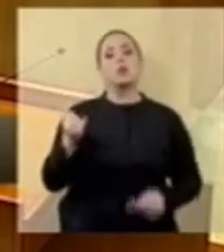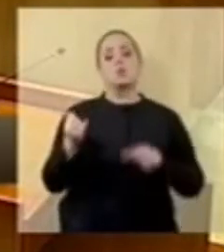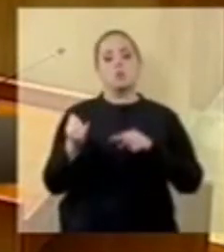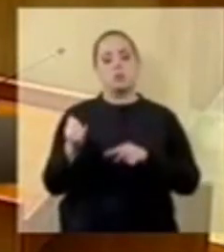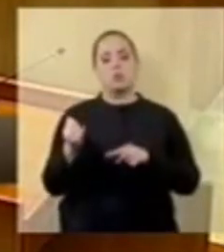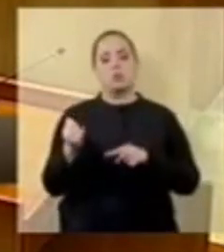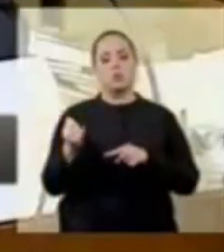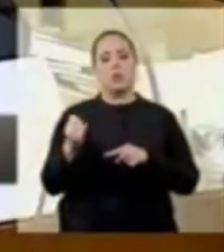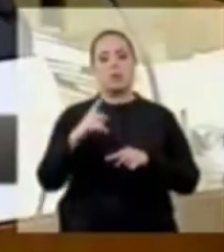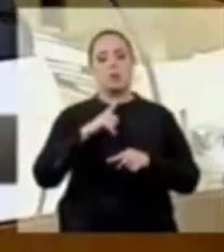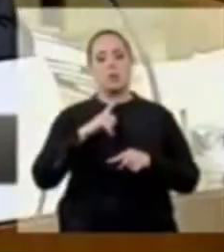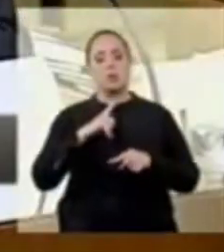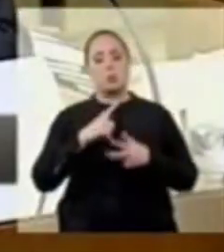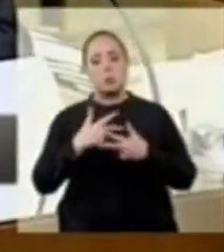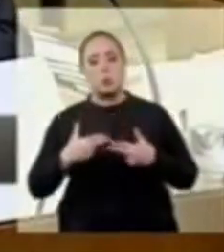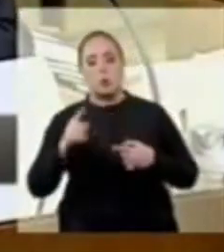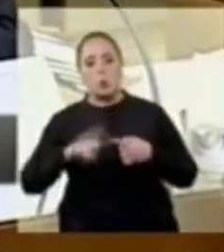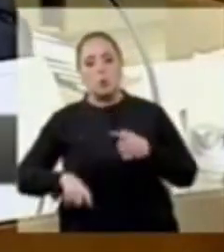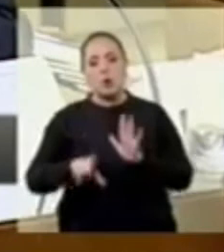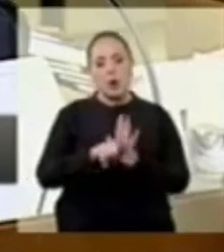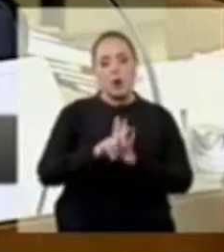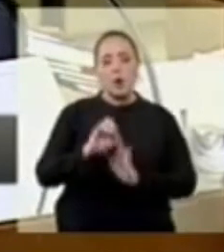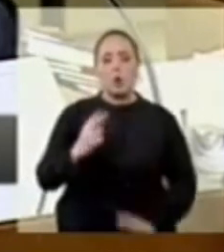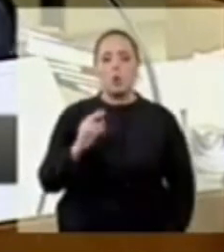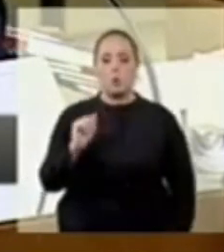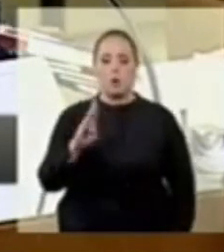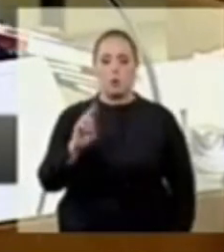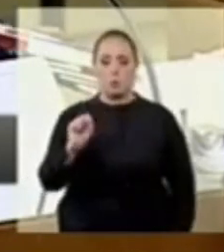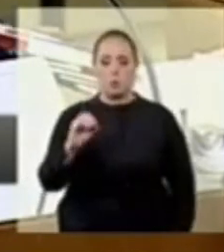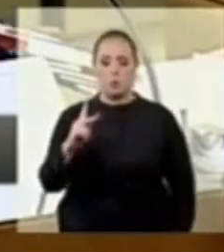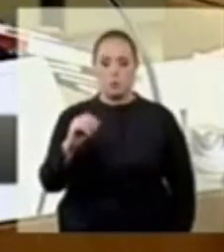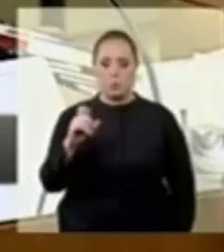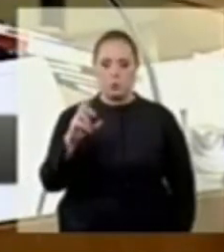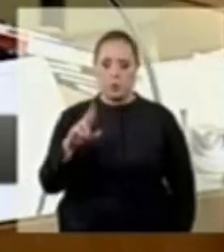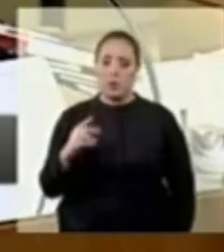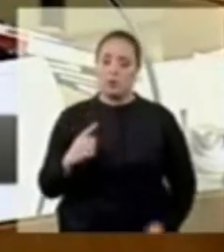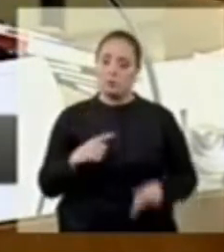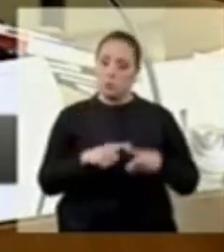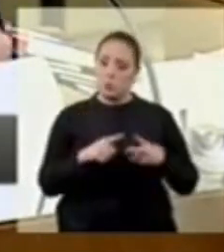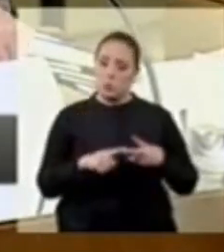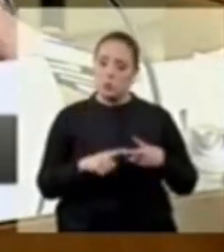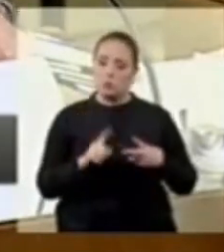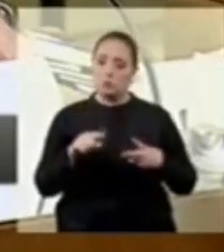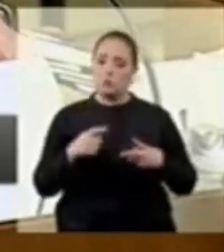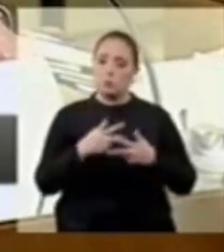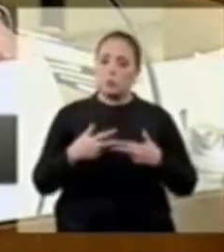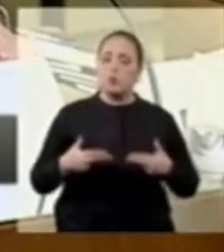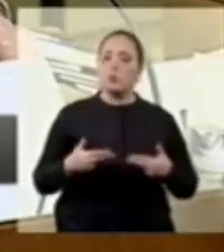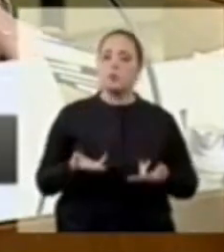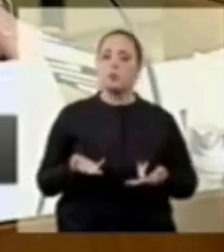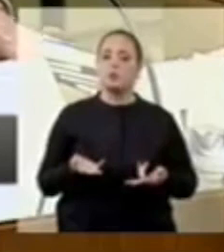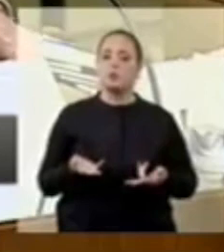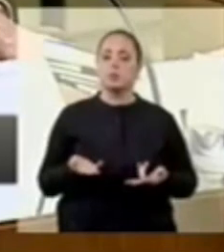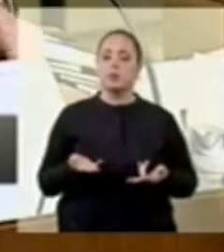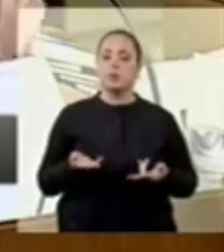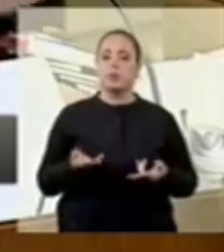contem ilegalidade ou abuso de poder porque estes são os fundamentos que justificam a impetração